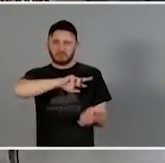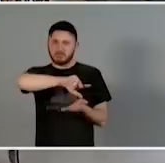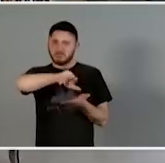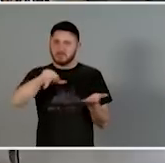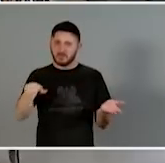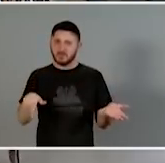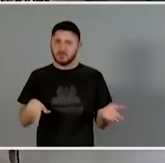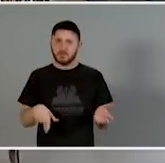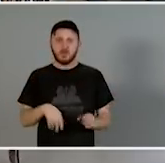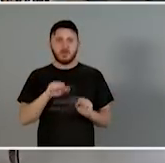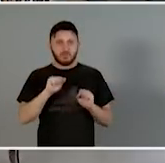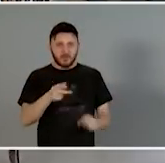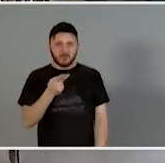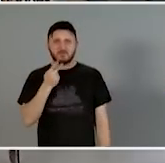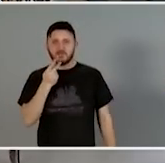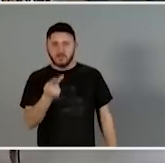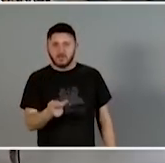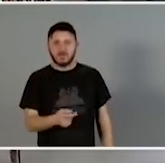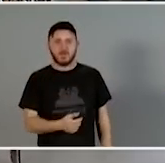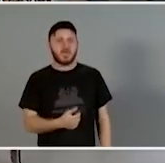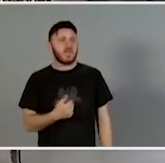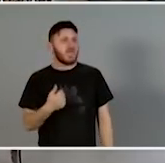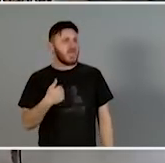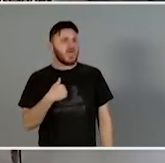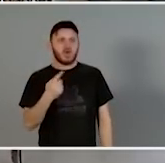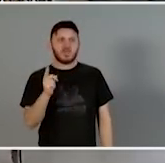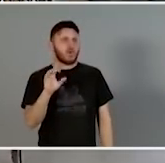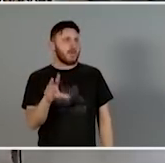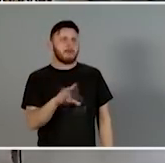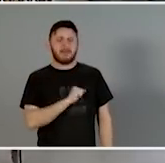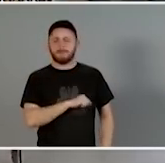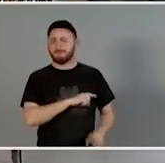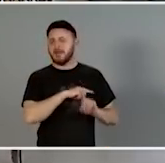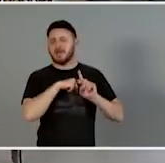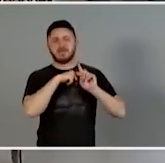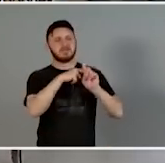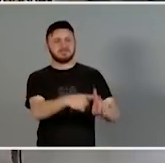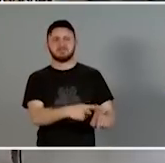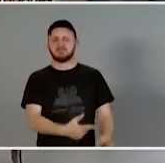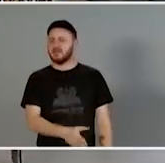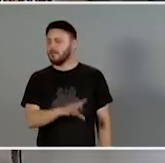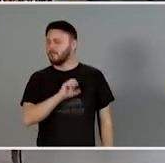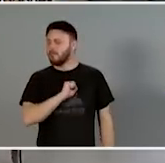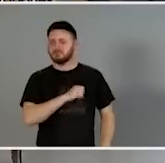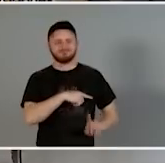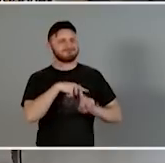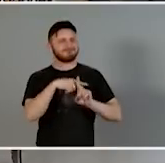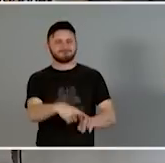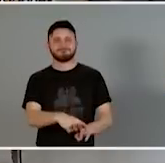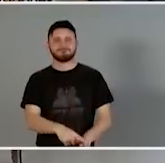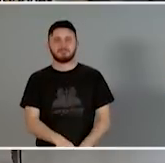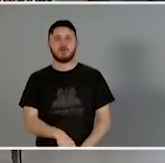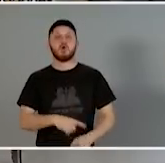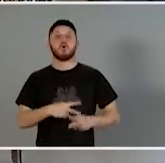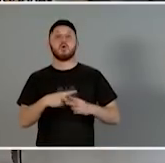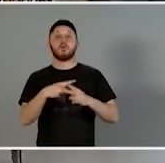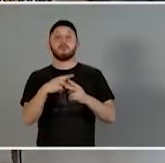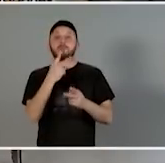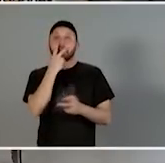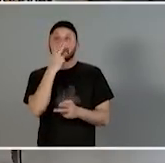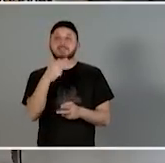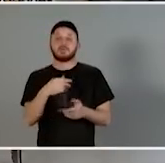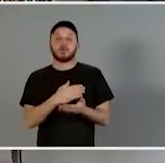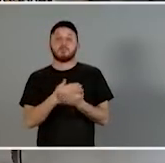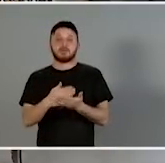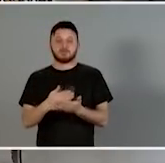você vai dizer assim: eu não vou amar mais. E começa a se engessar.